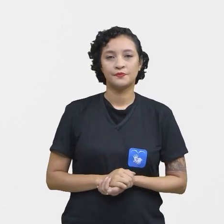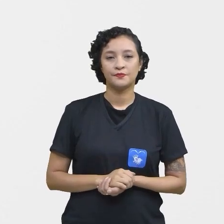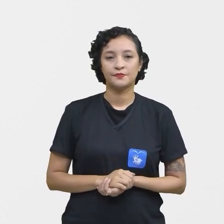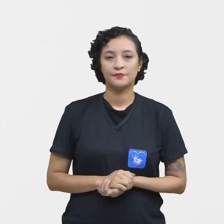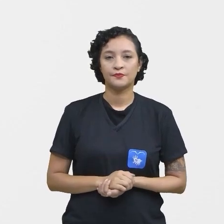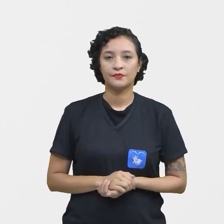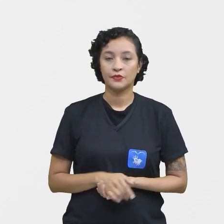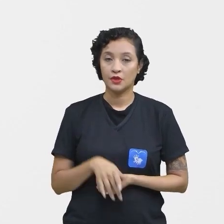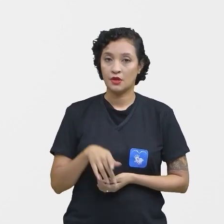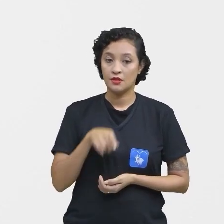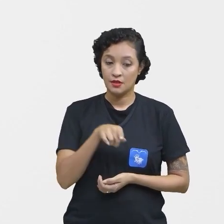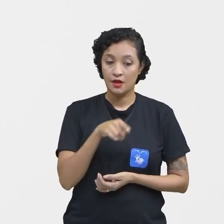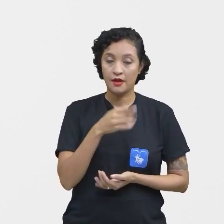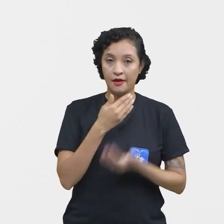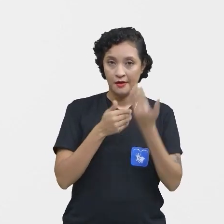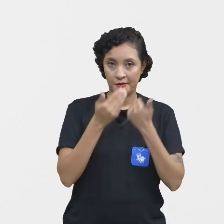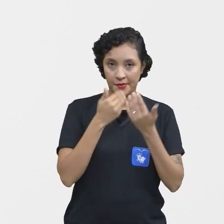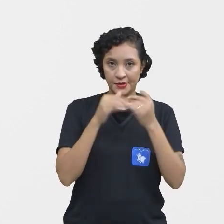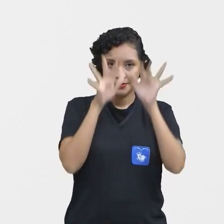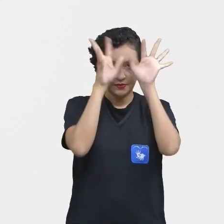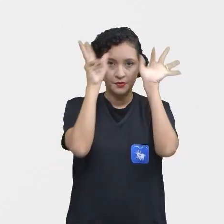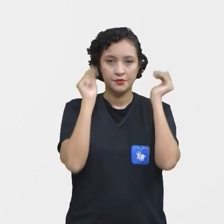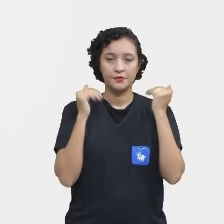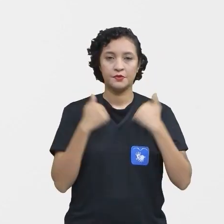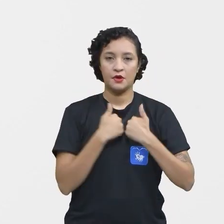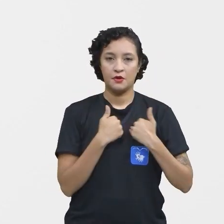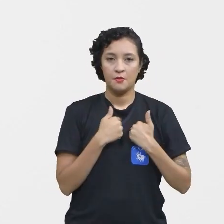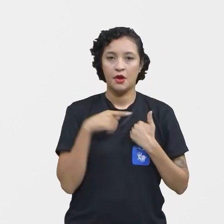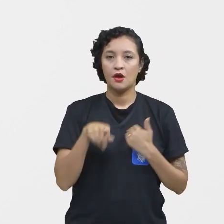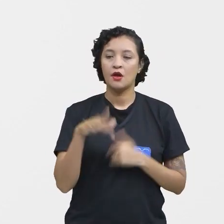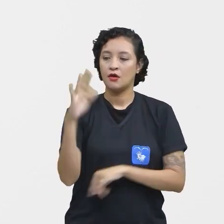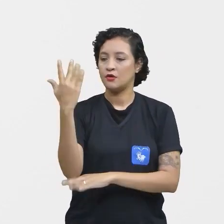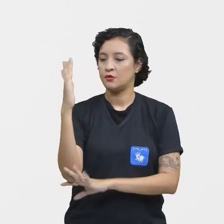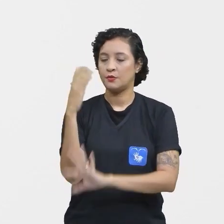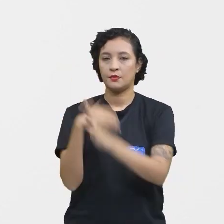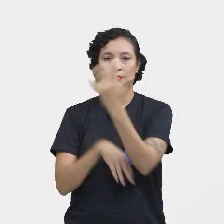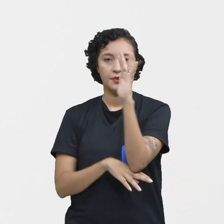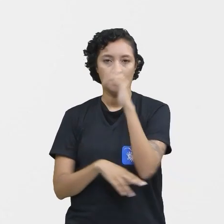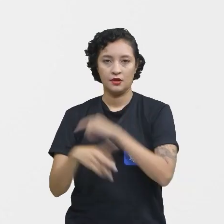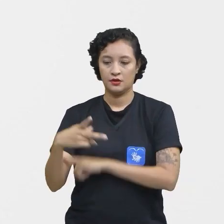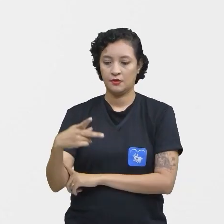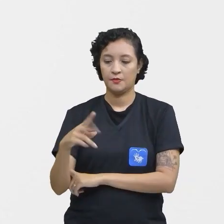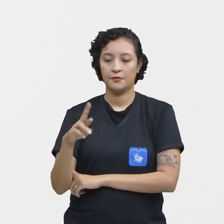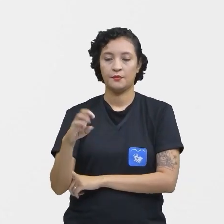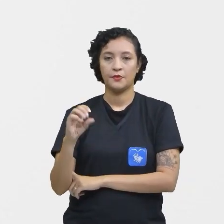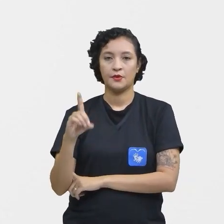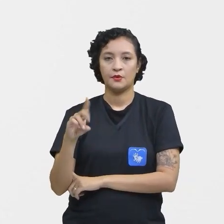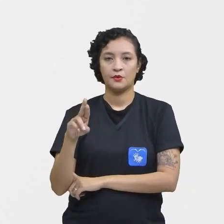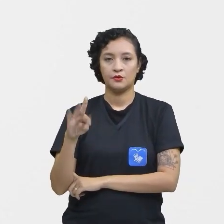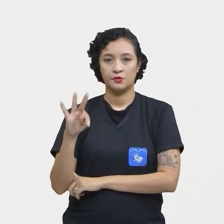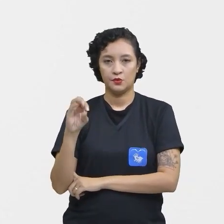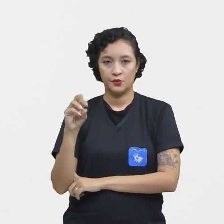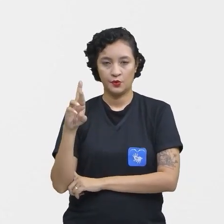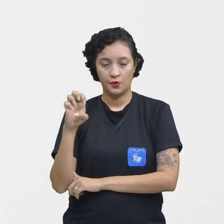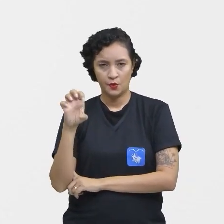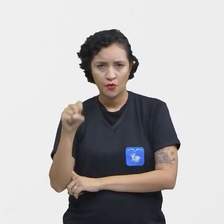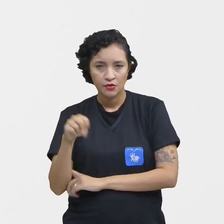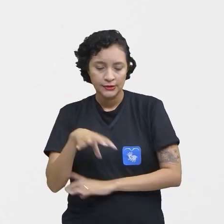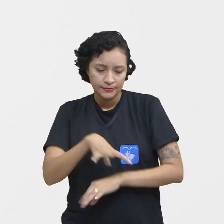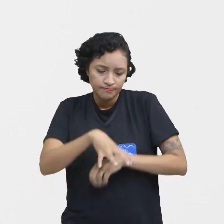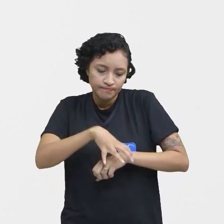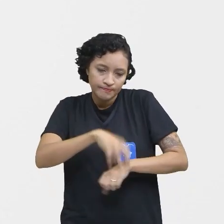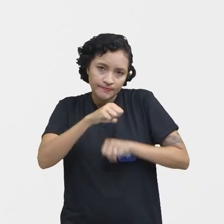ainda na alimentação dos animais, os vegetais produtores possuem nutrientes retirados do solo e energia retirada do